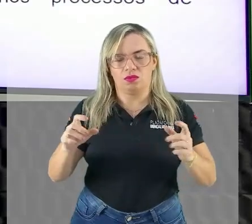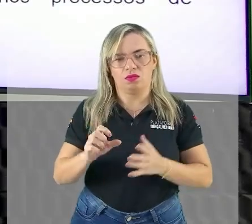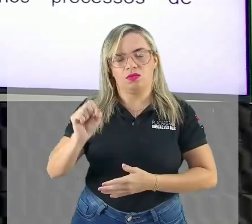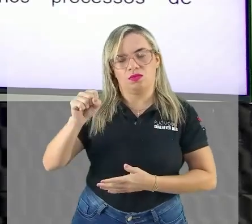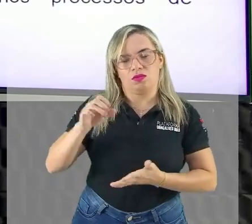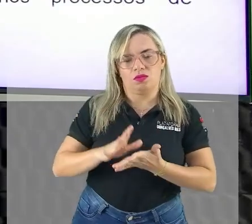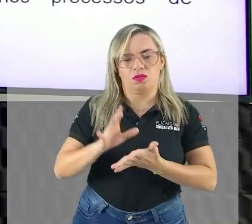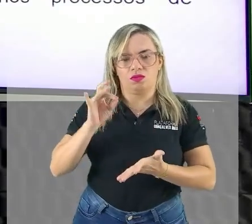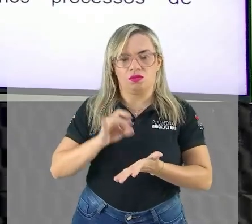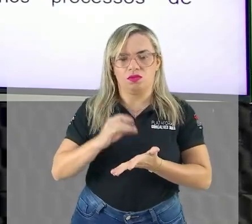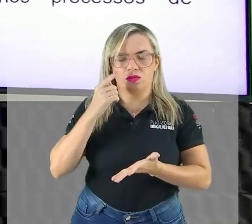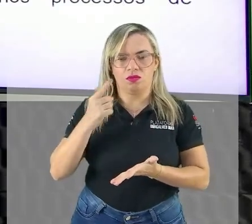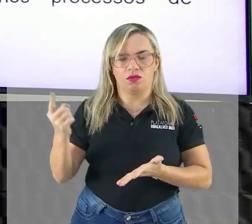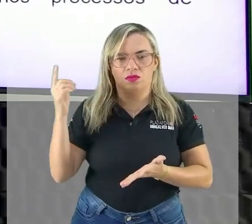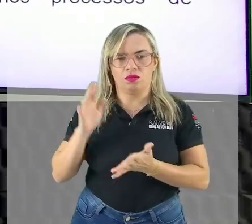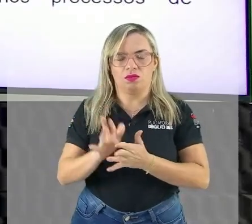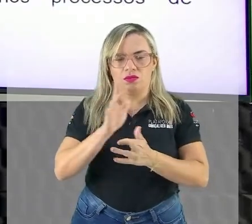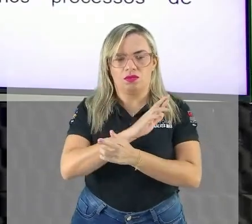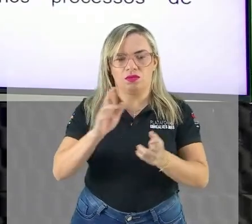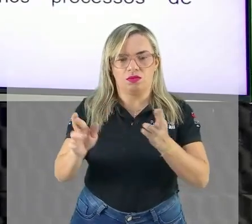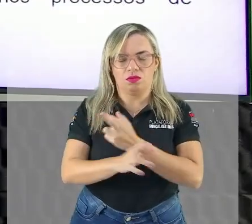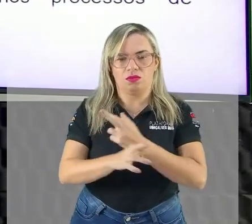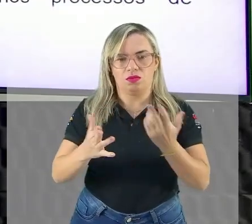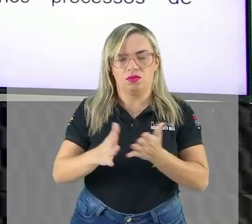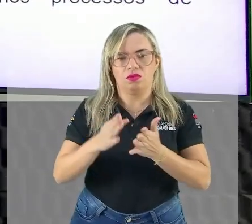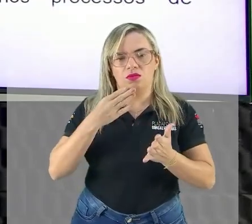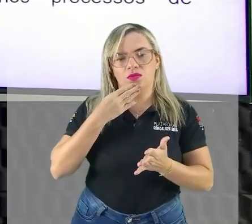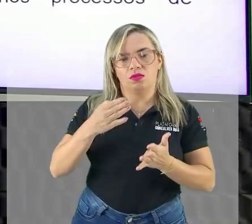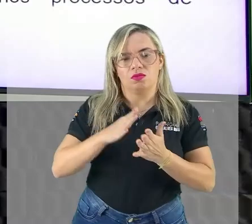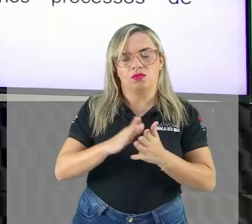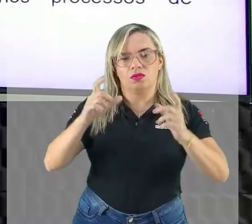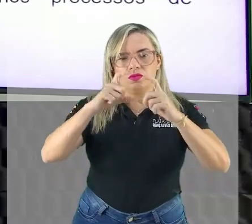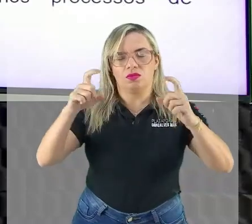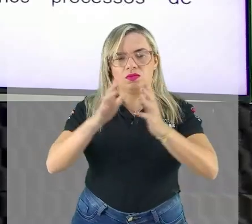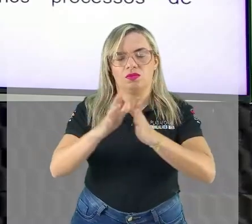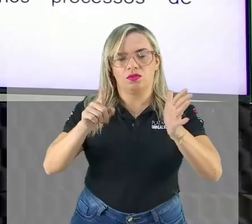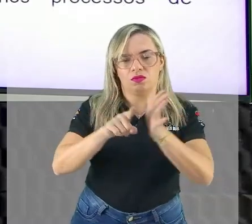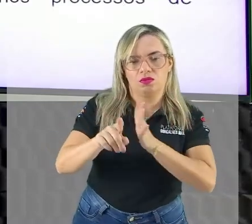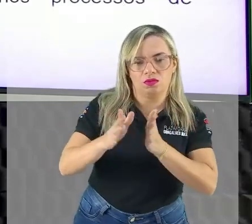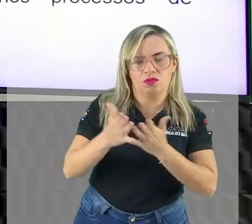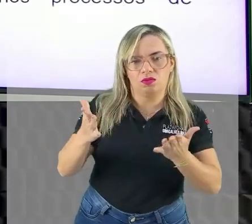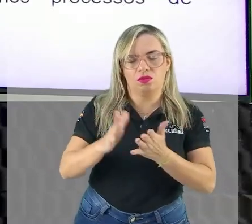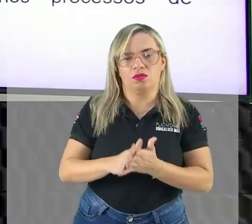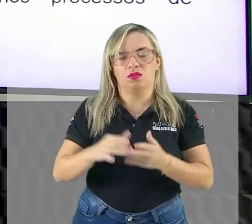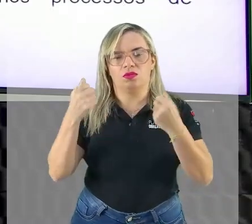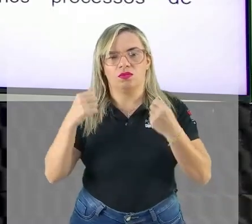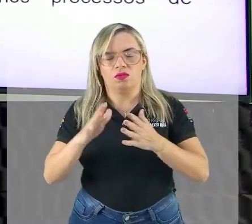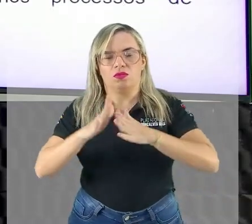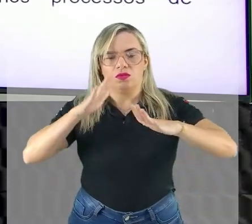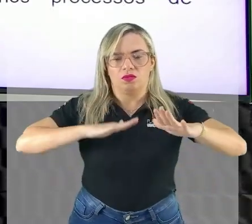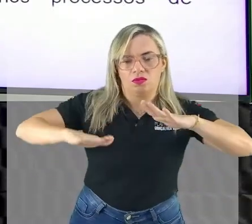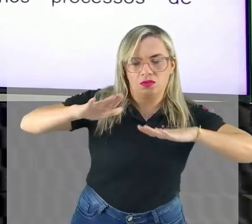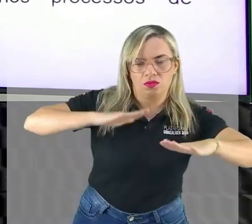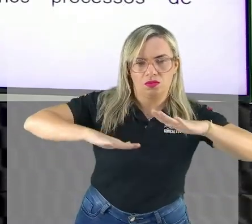verdadeira, mas ela está verdadeira em relação ao que está sendo solicitado no enunciado, e aí a gente precisa ter cuidado, porque